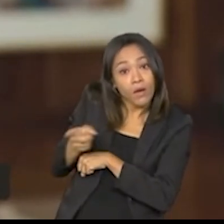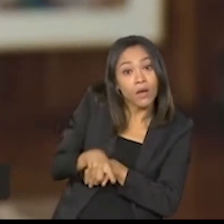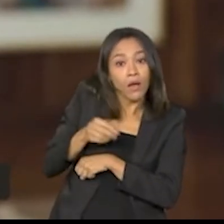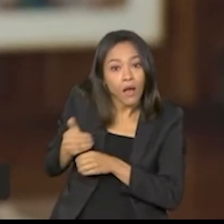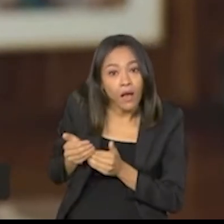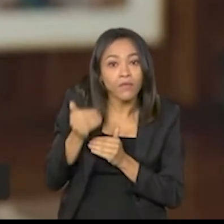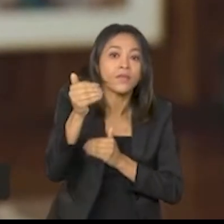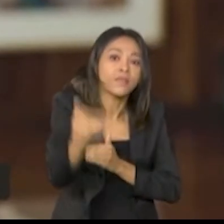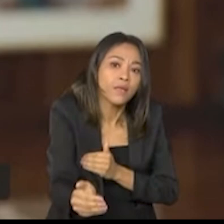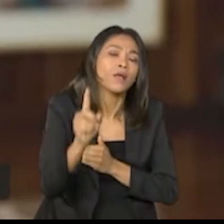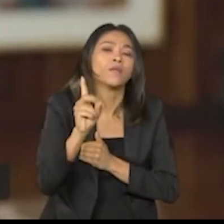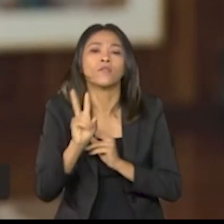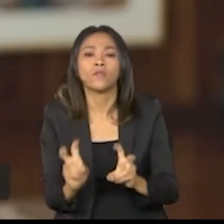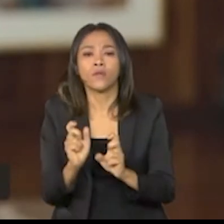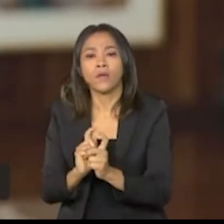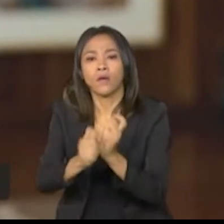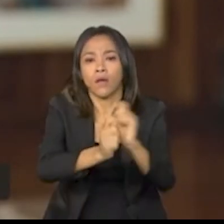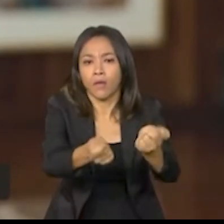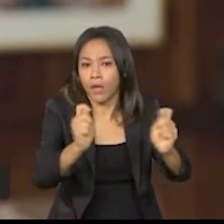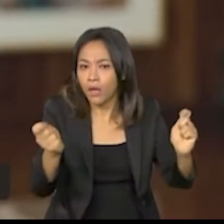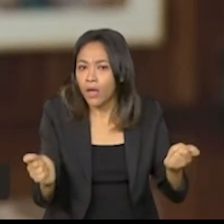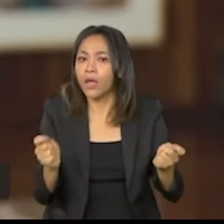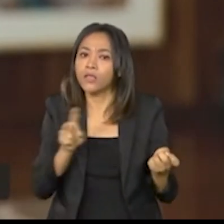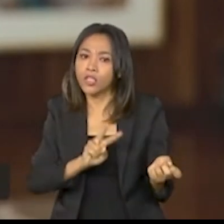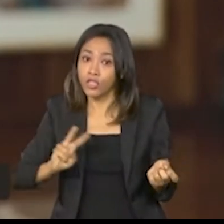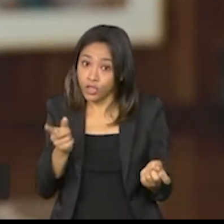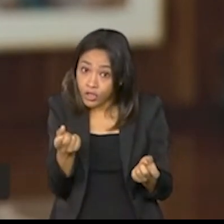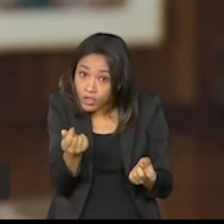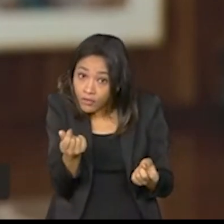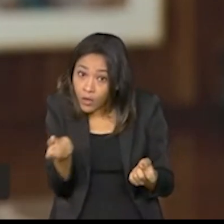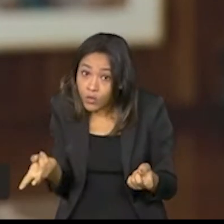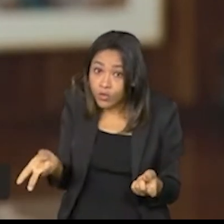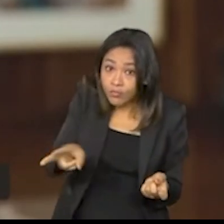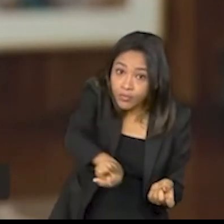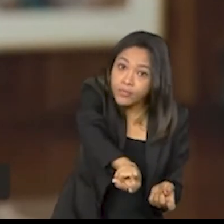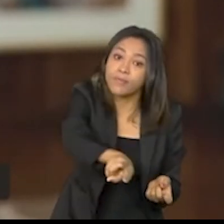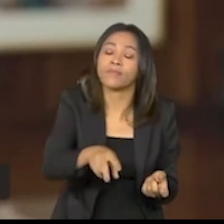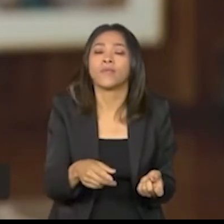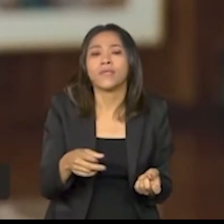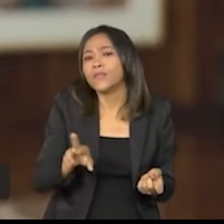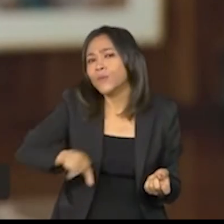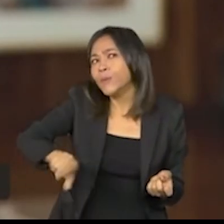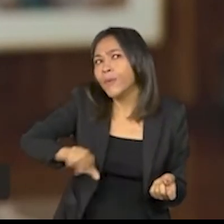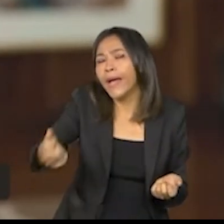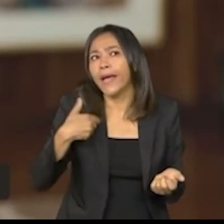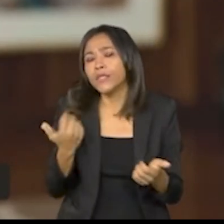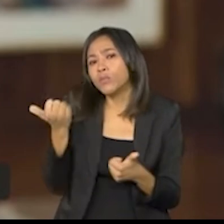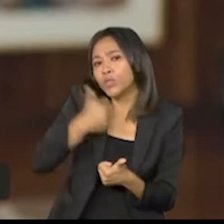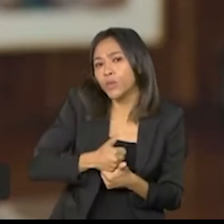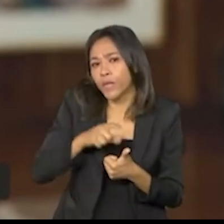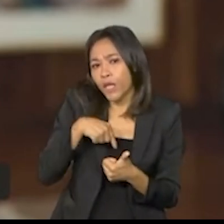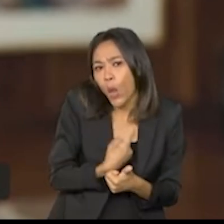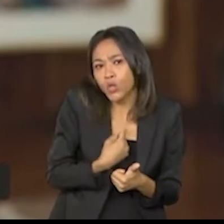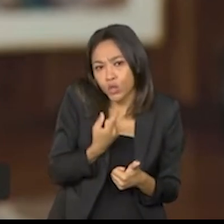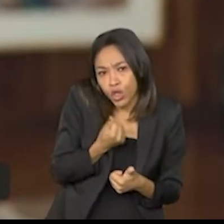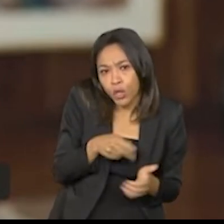meio de pagamento alternativo para transações entre nossos países não se trata de substituir nossas moedas mas